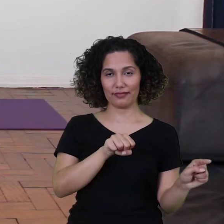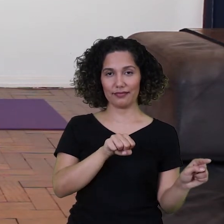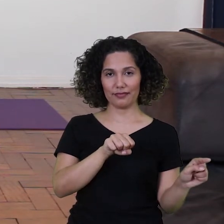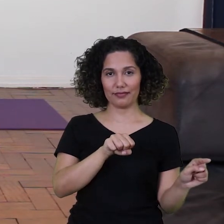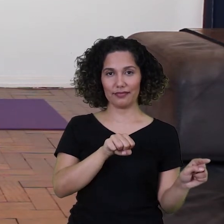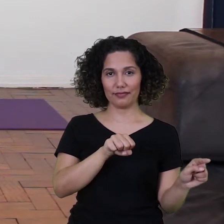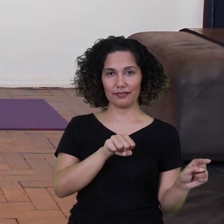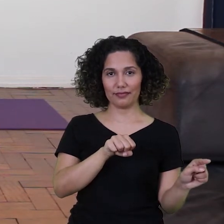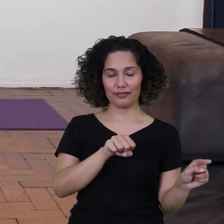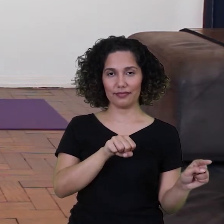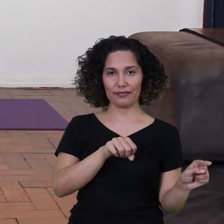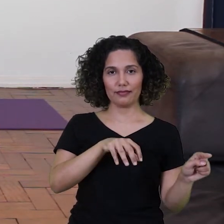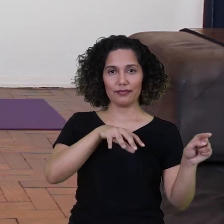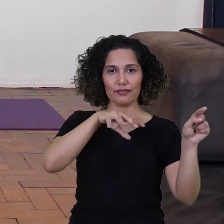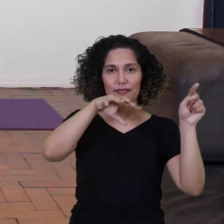Pausa.